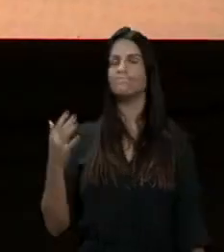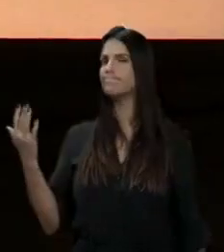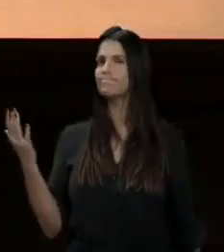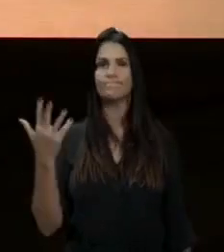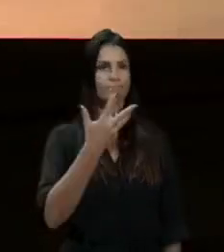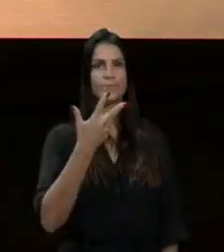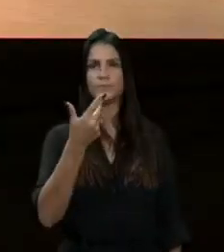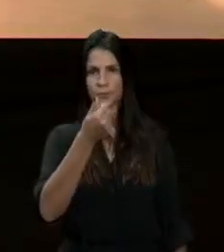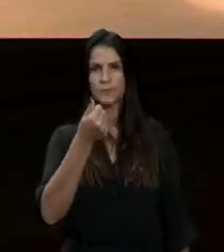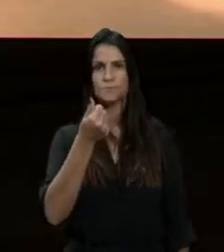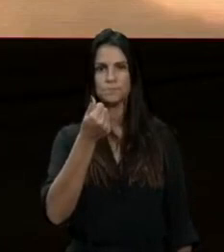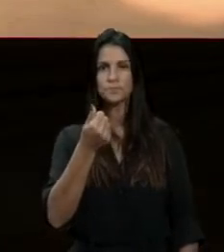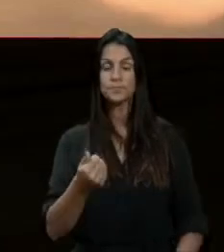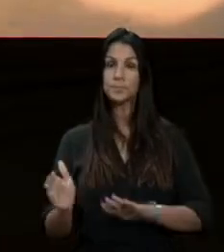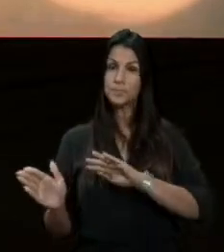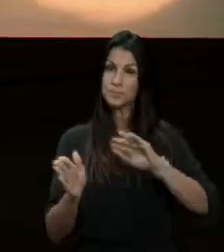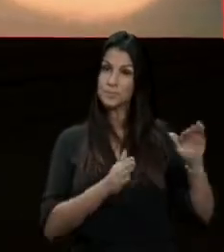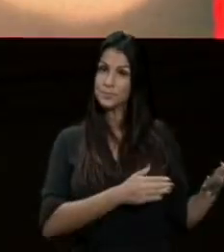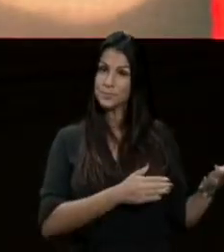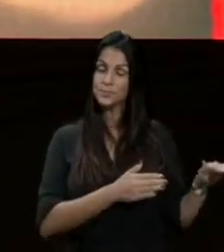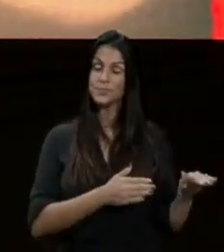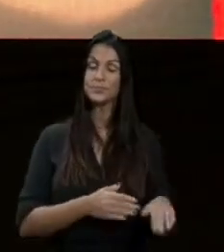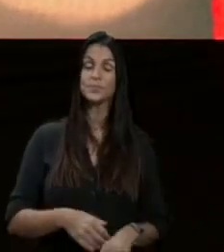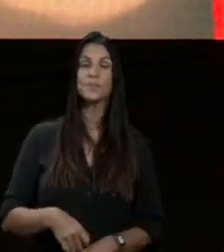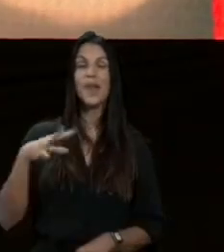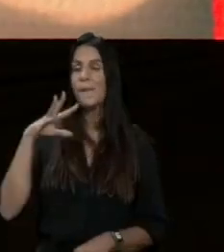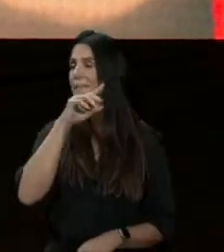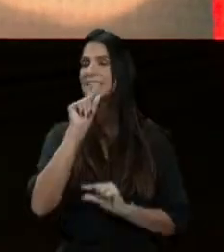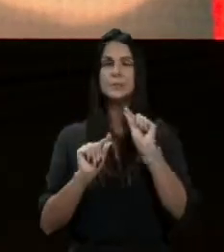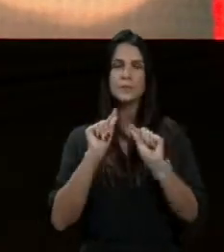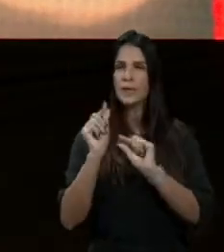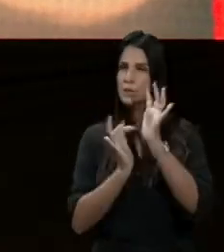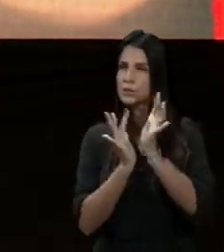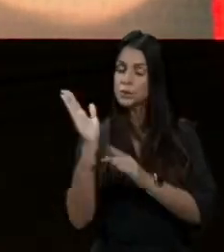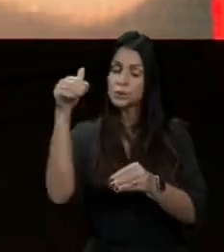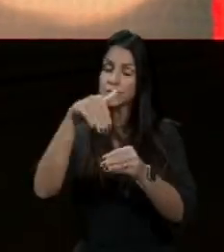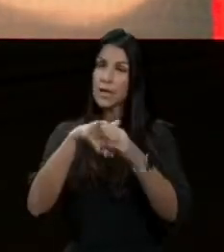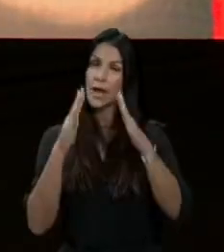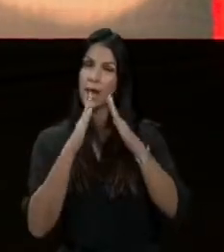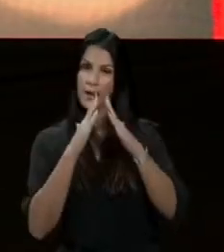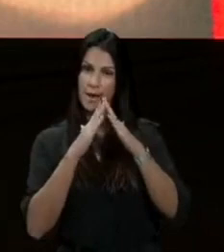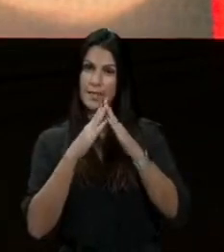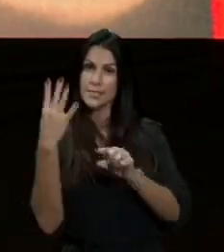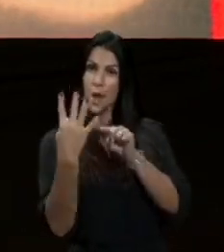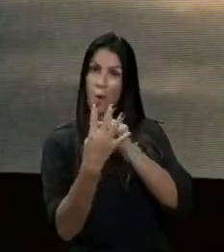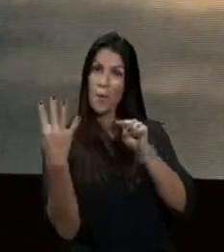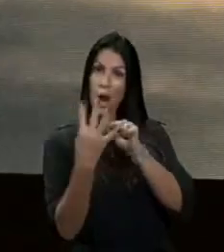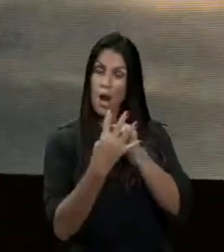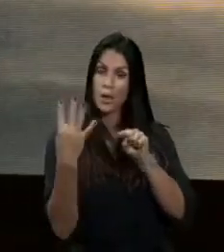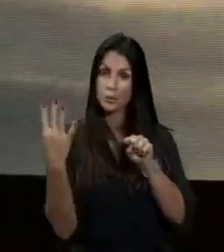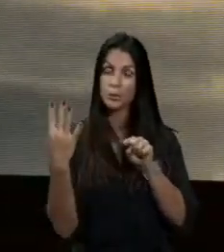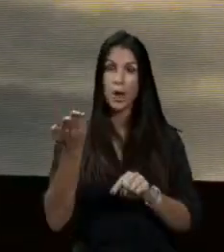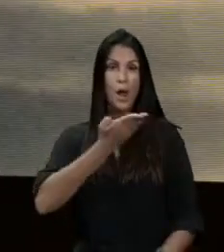e veja você Jesus estão numa casa e ele está curando os enfermos quatro amigos e